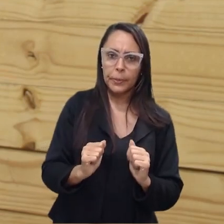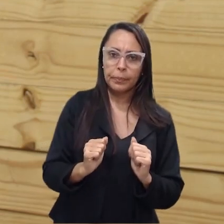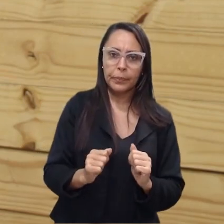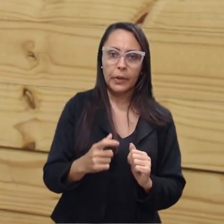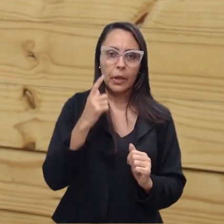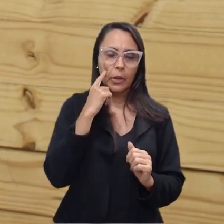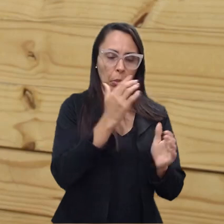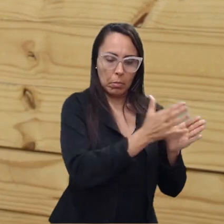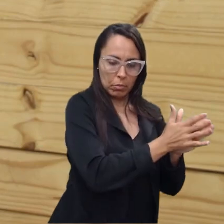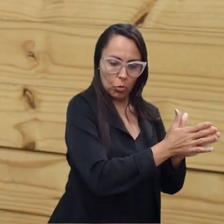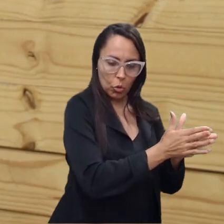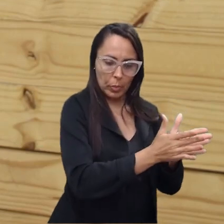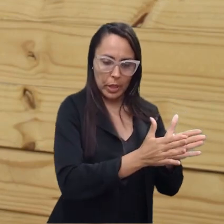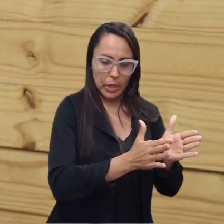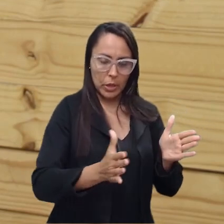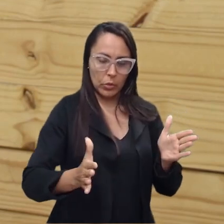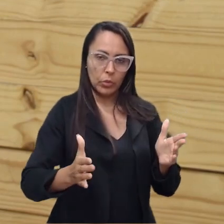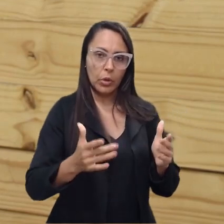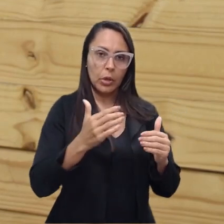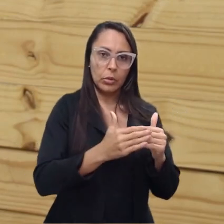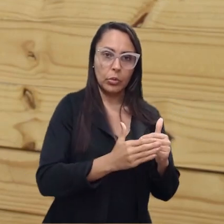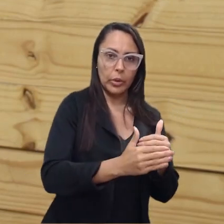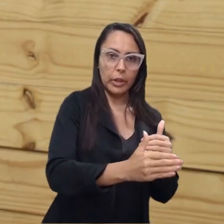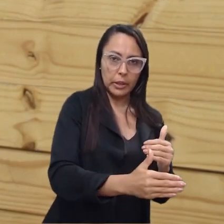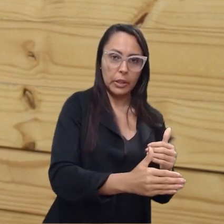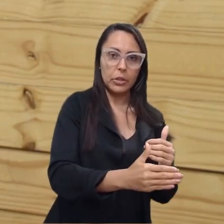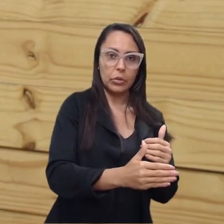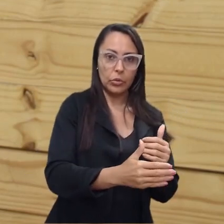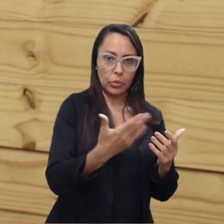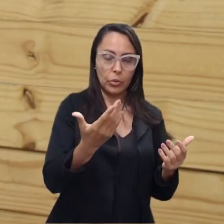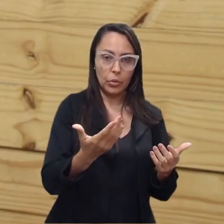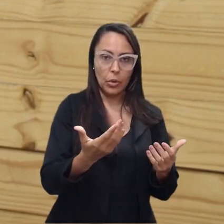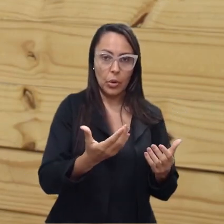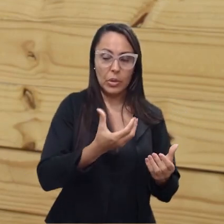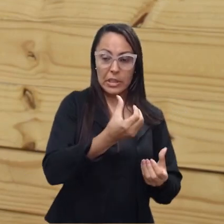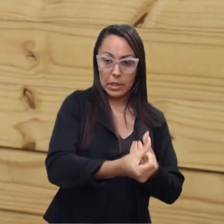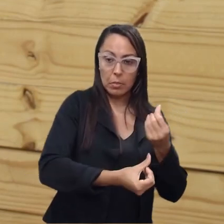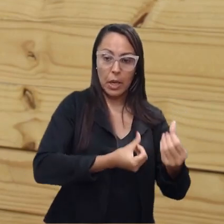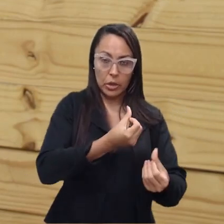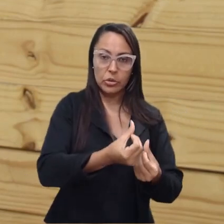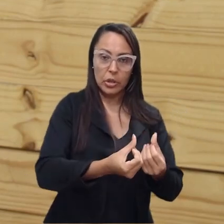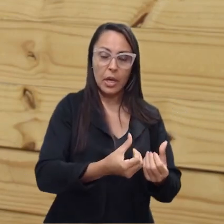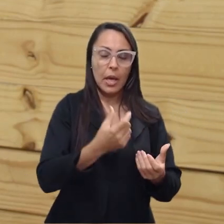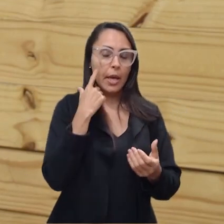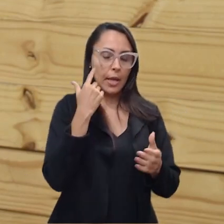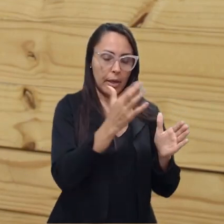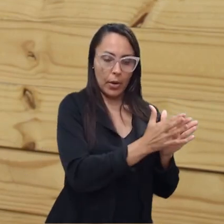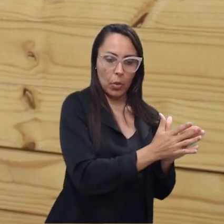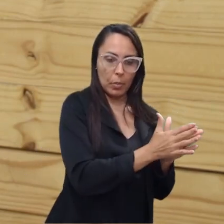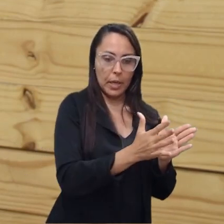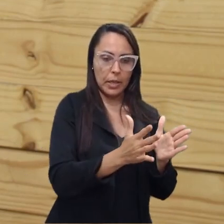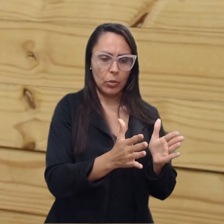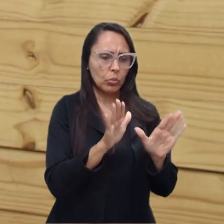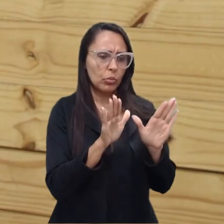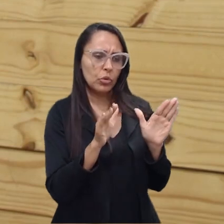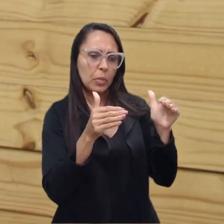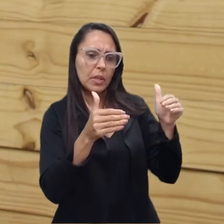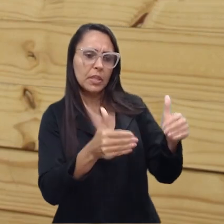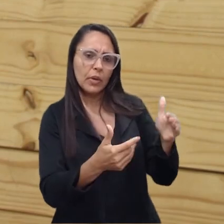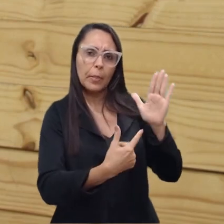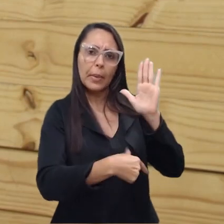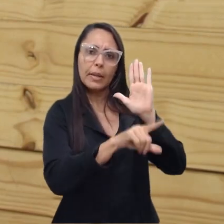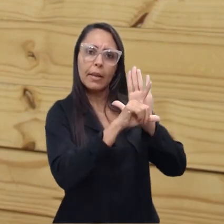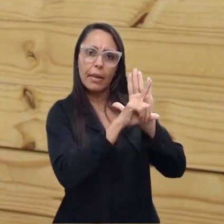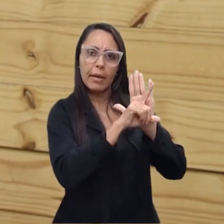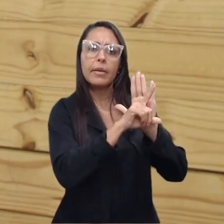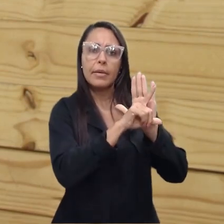período letivo do início do ano, do semestre, né, letivo, ele é o período especificamente previsto